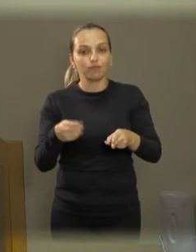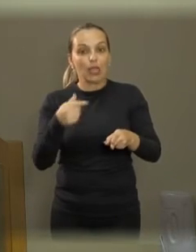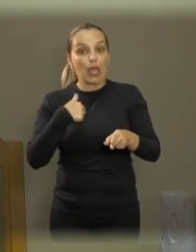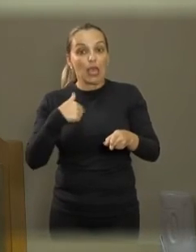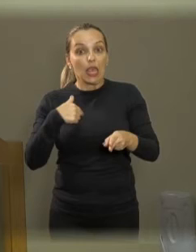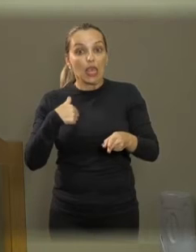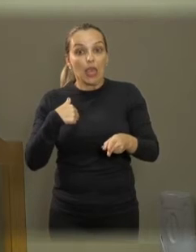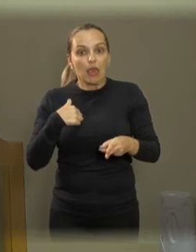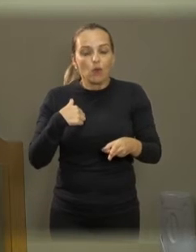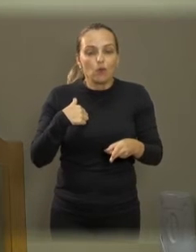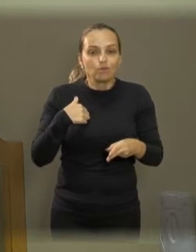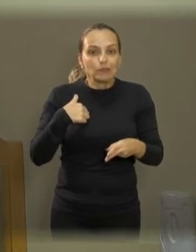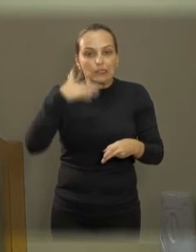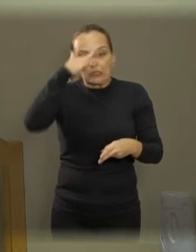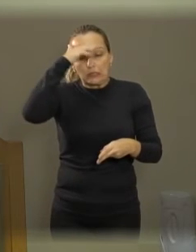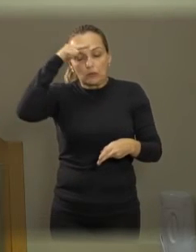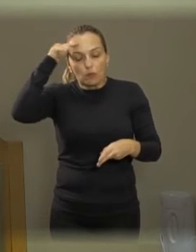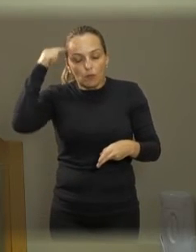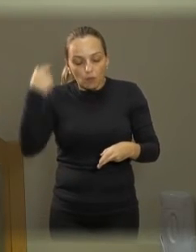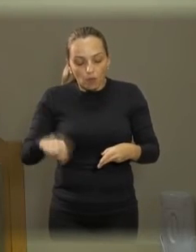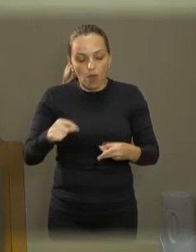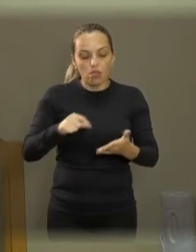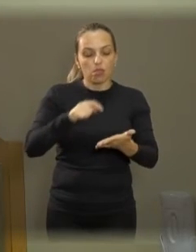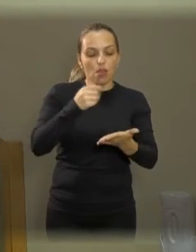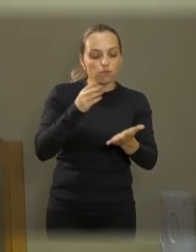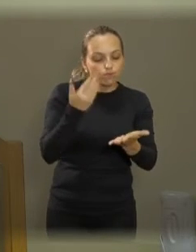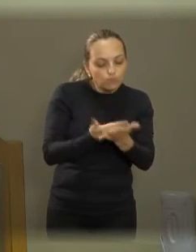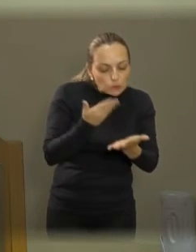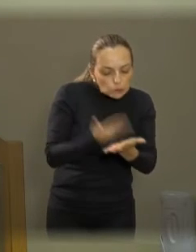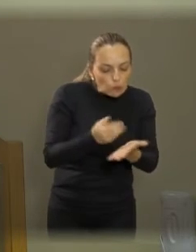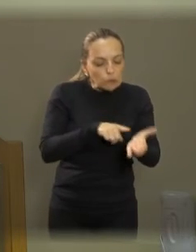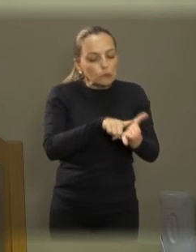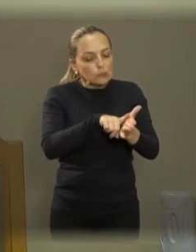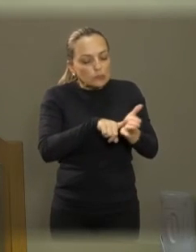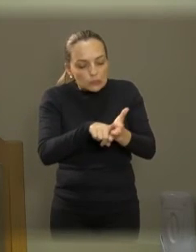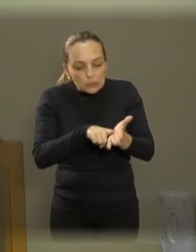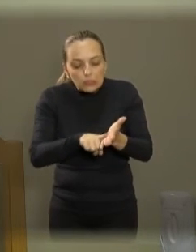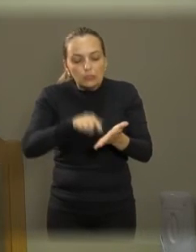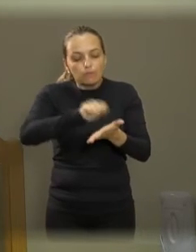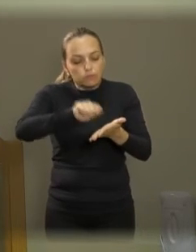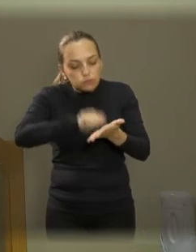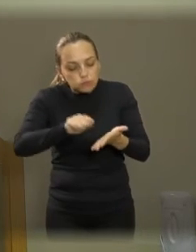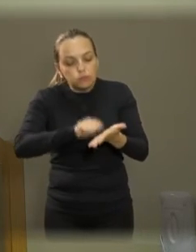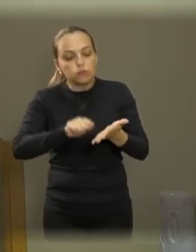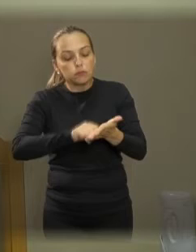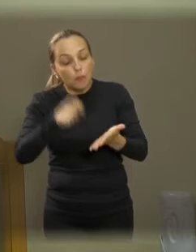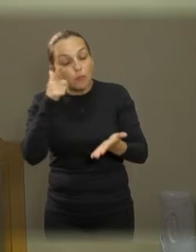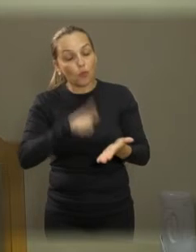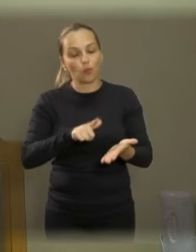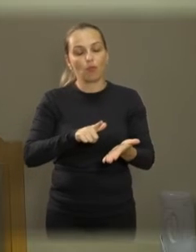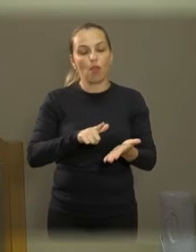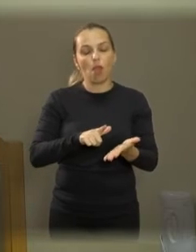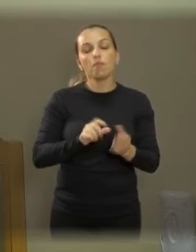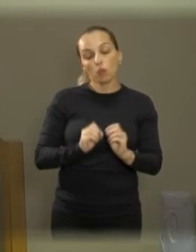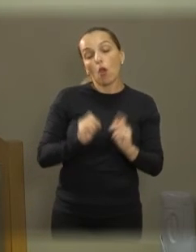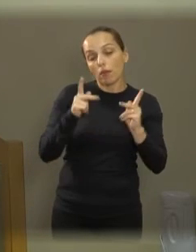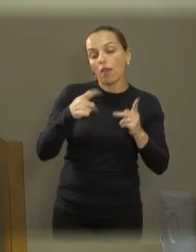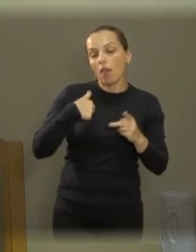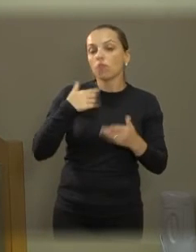me desdobrar para acompanhar. Eu fiz. Terminei realmente muito